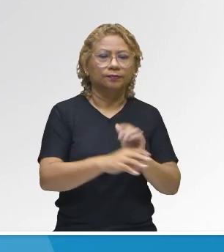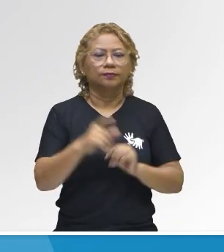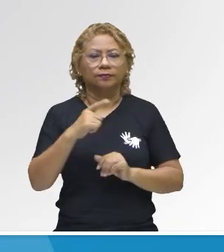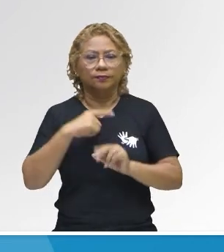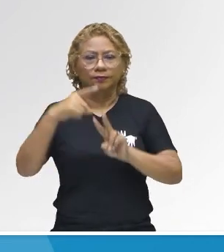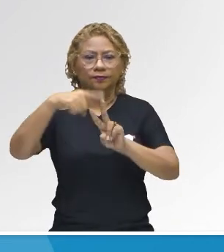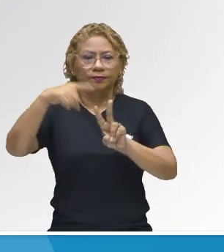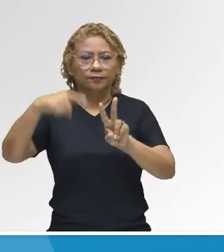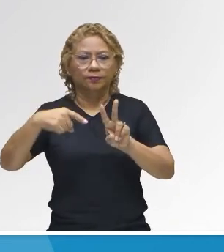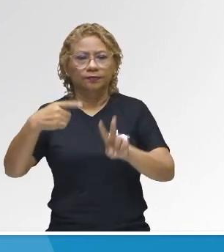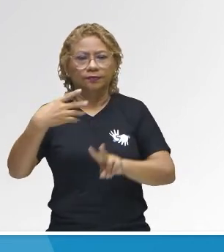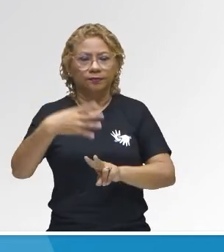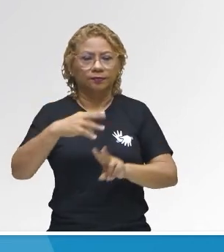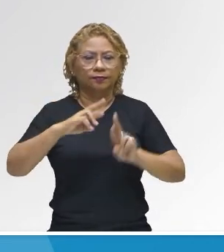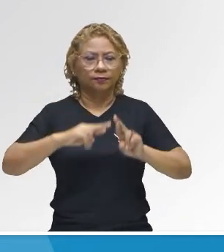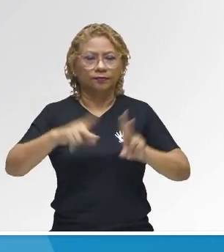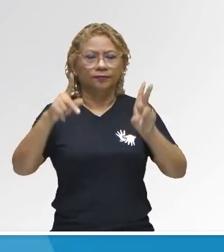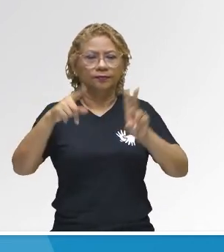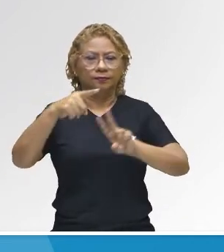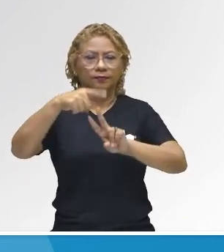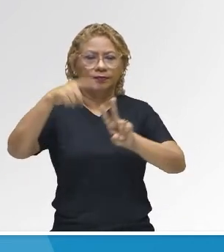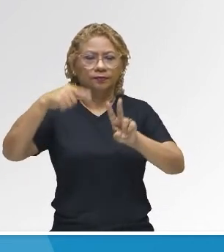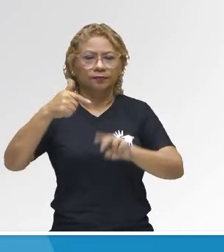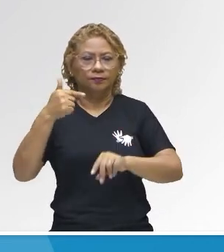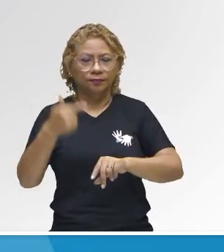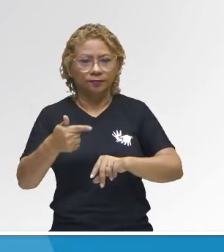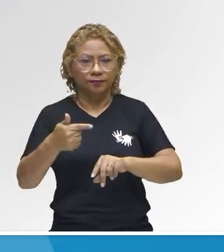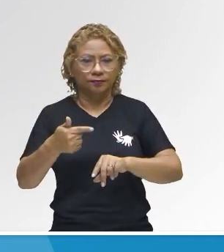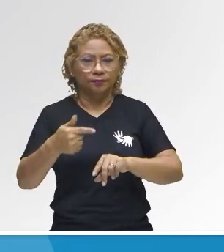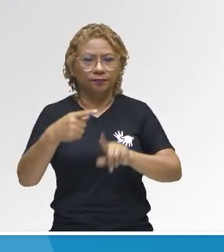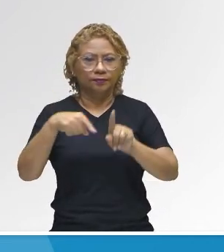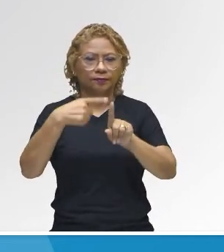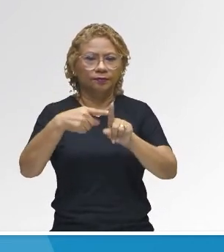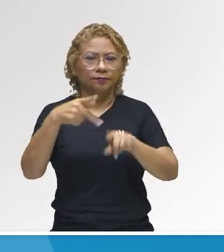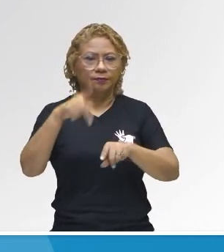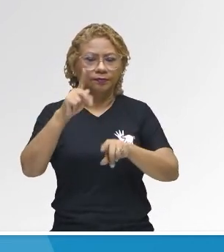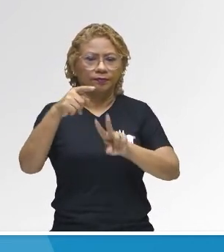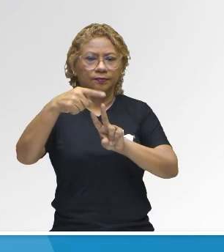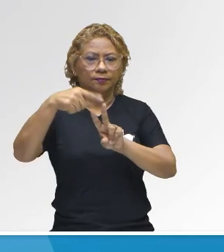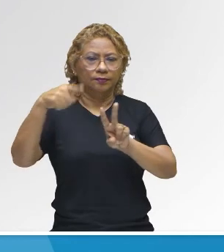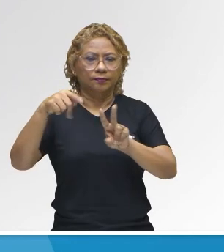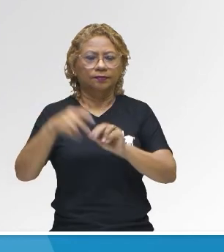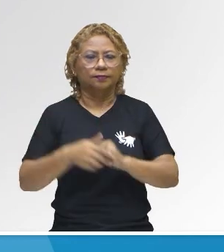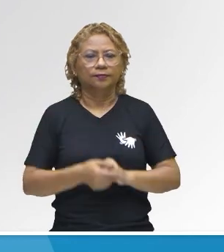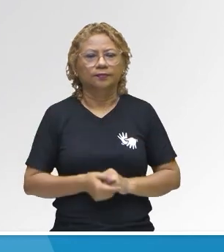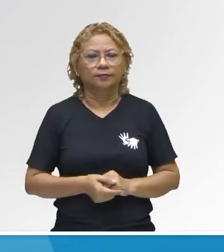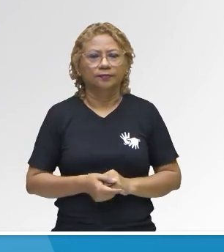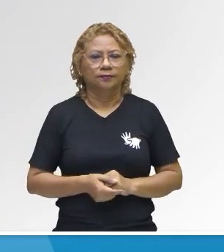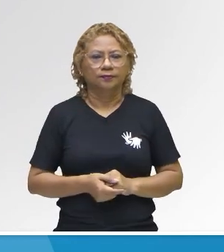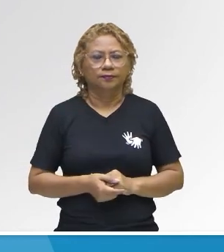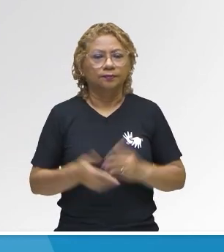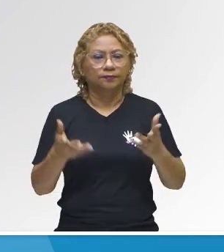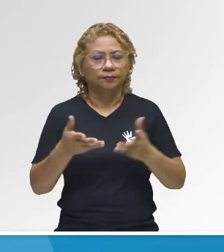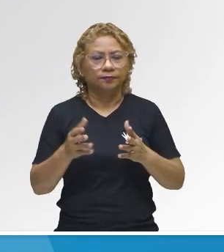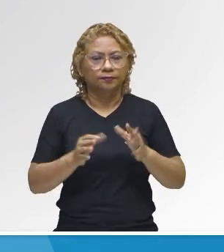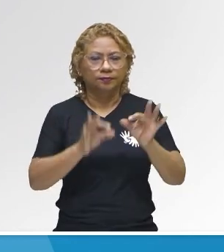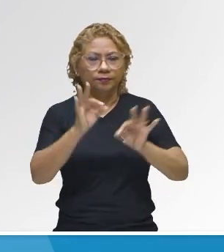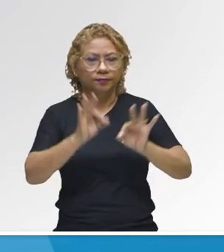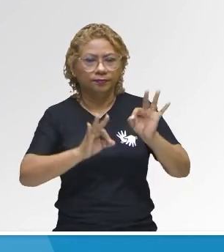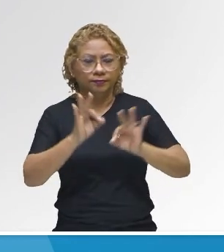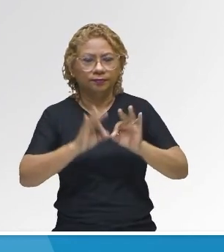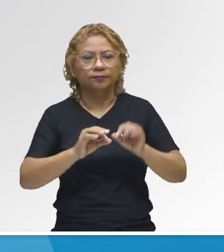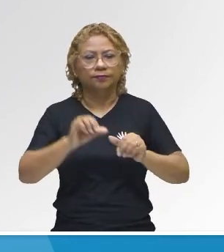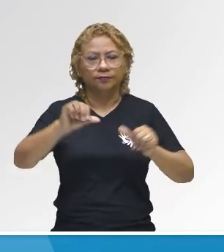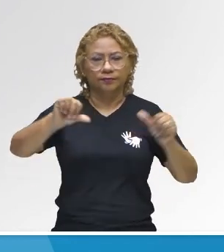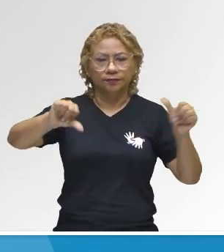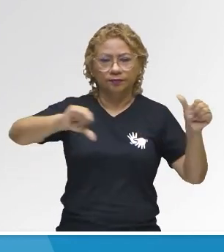4 diferente de π sobre 2 mais kπ. O que a gente vai fazer? Vamos passar